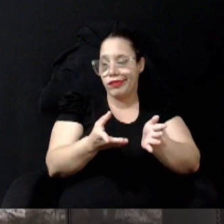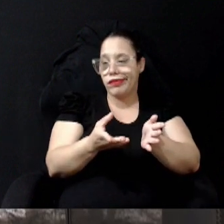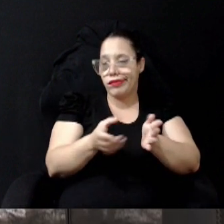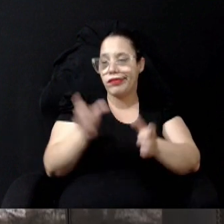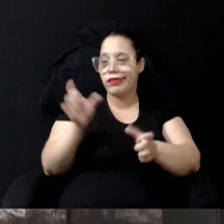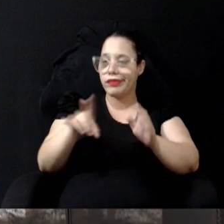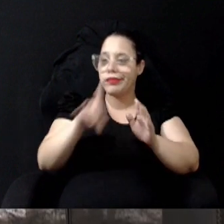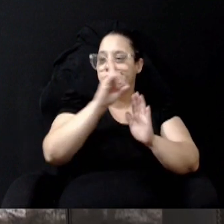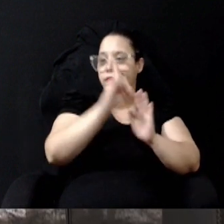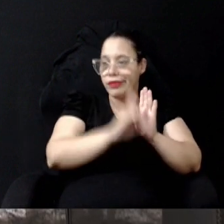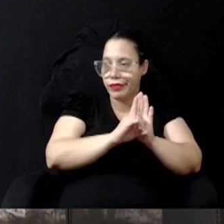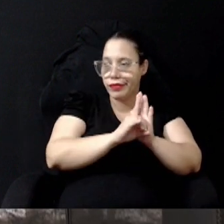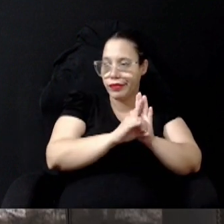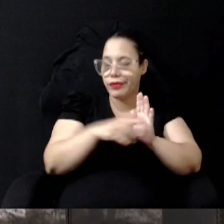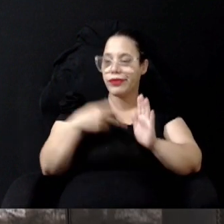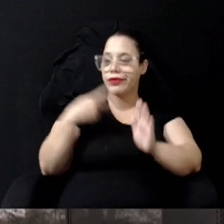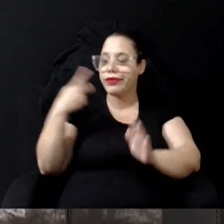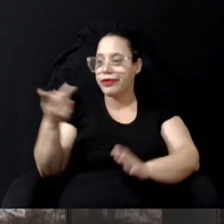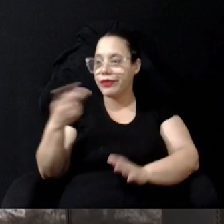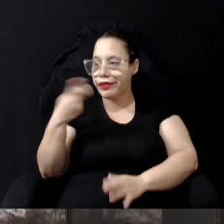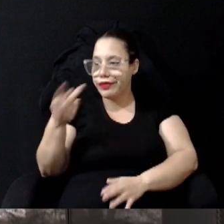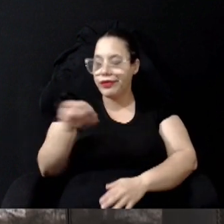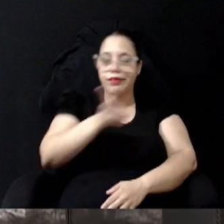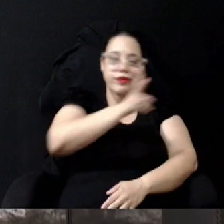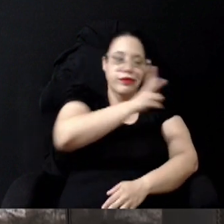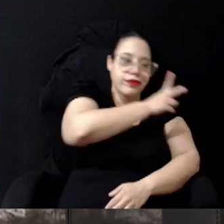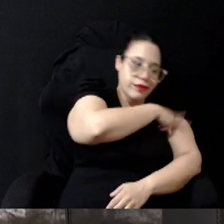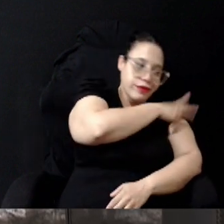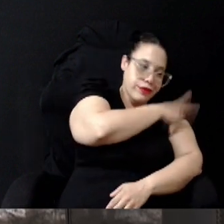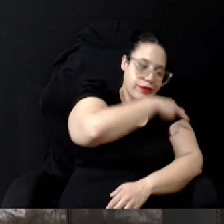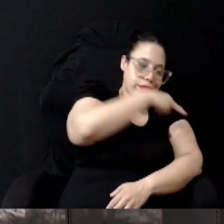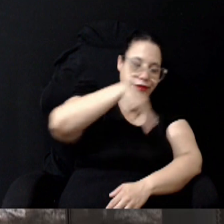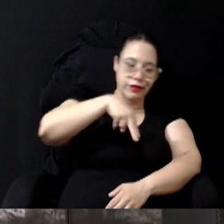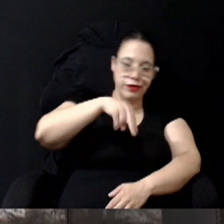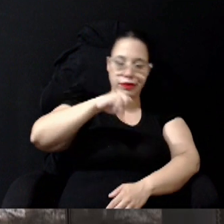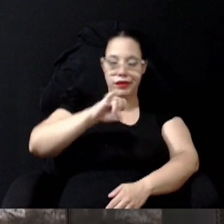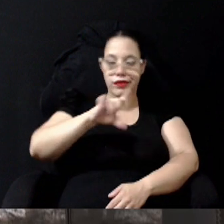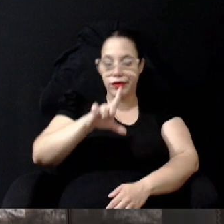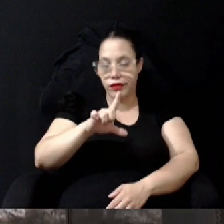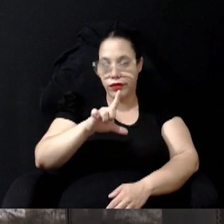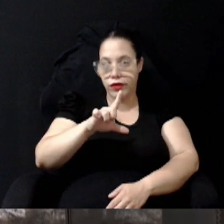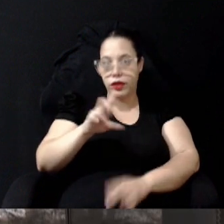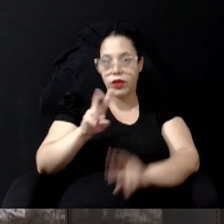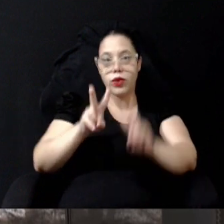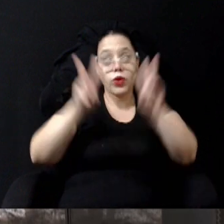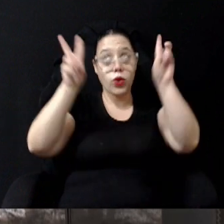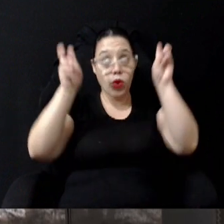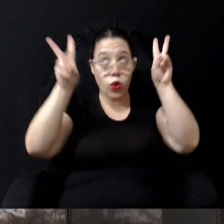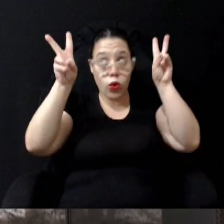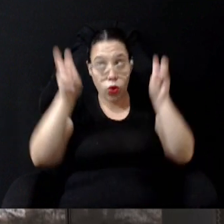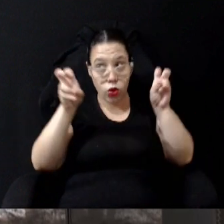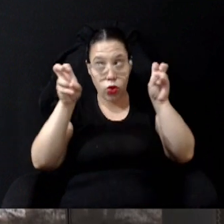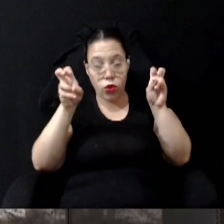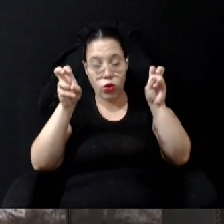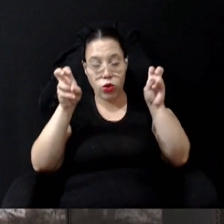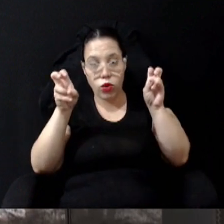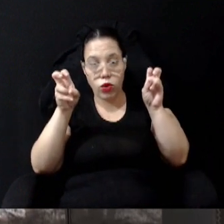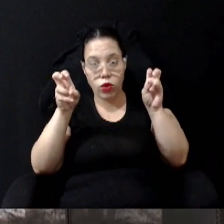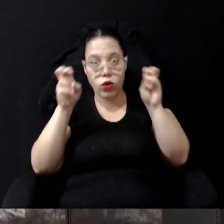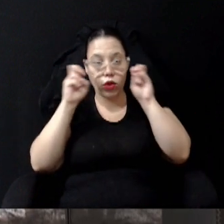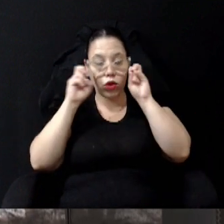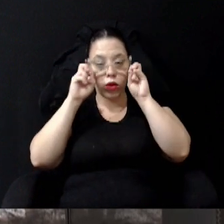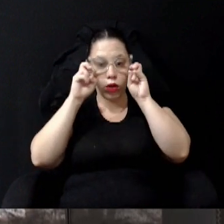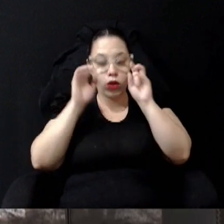a liderança, as palavras da ANIL, aqui, entre aspas, né? O